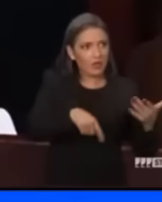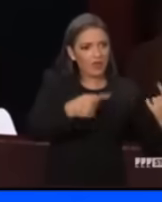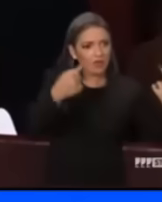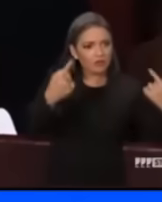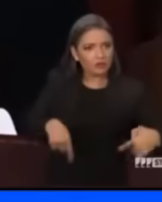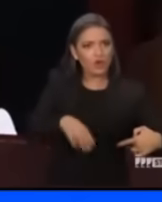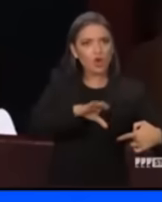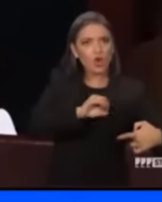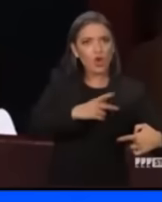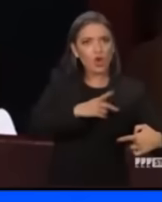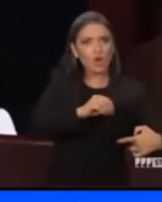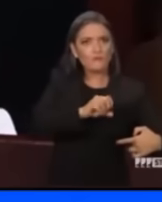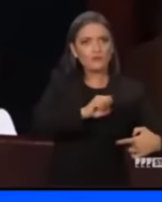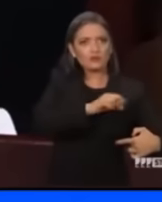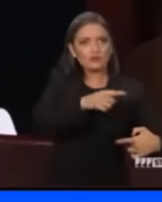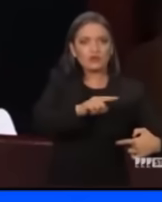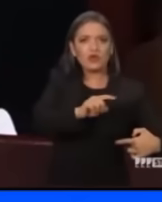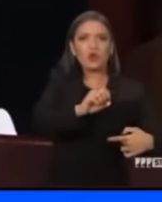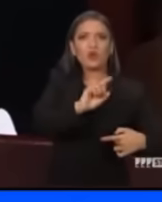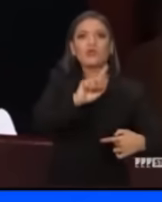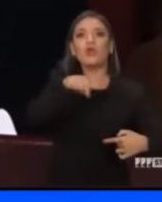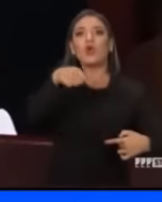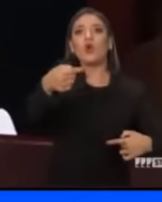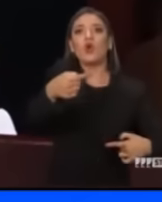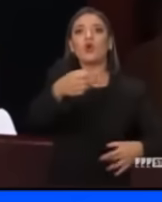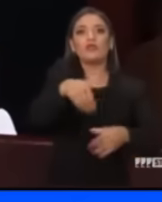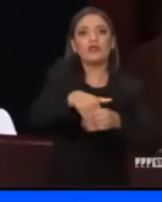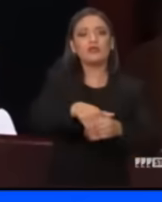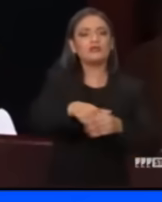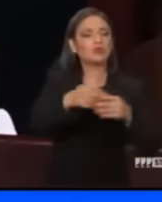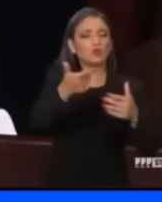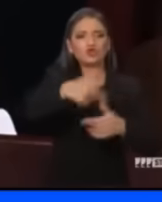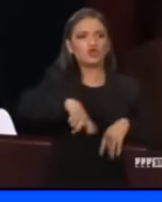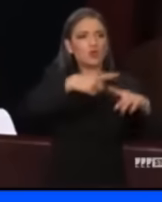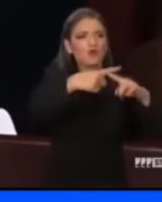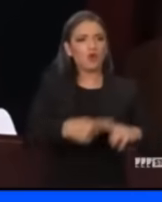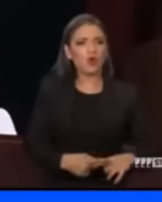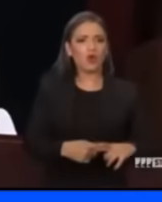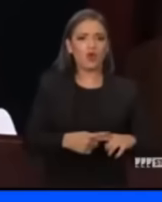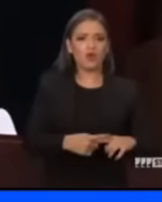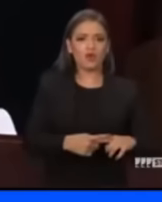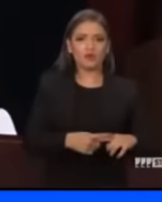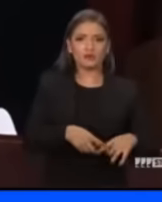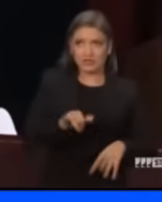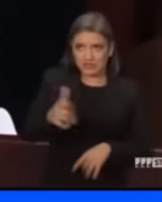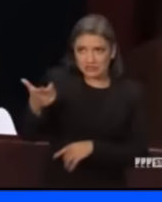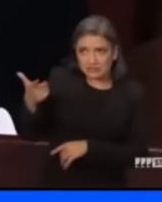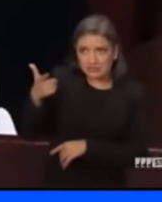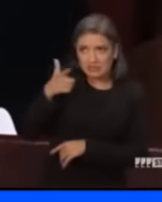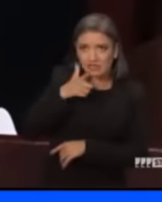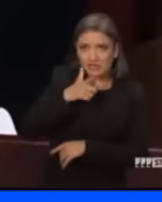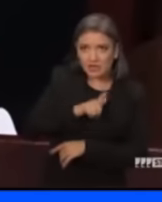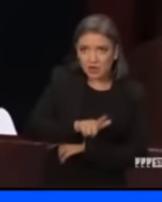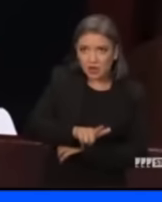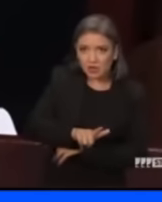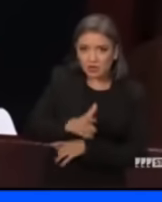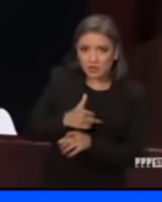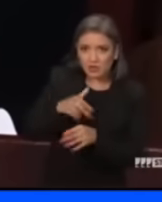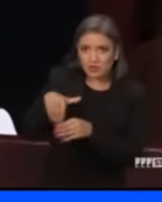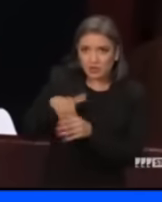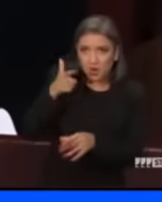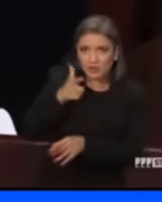próximas eleições. Quem ganha assume e tenta se manter nas